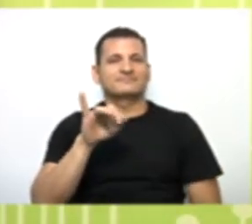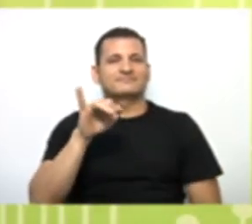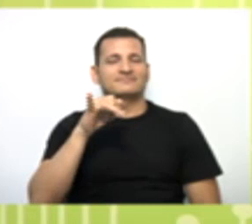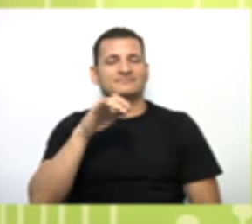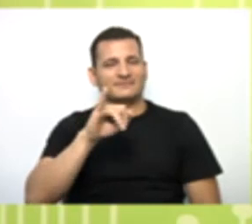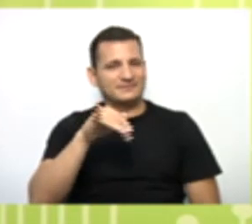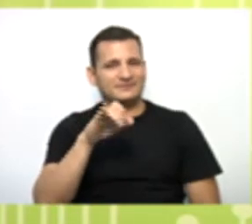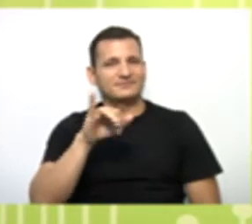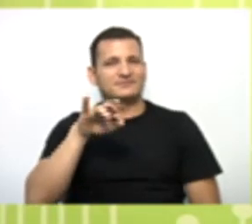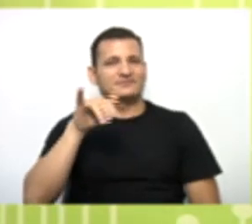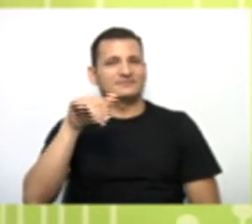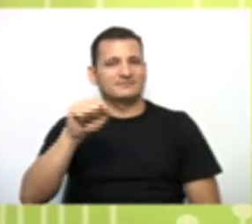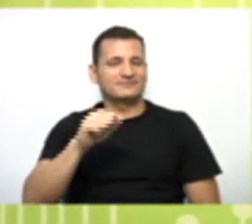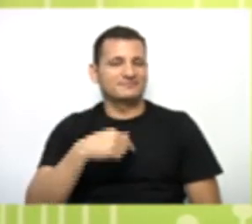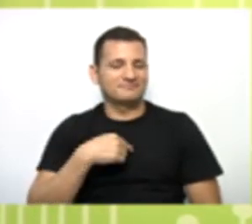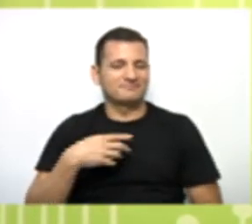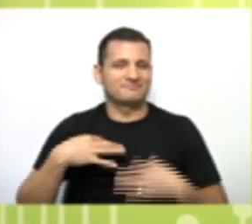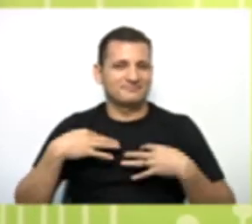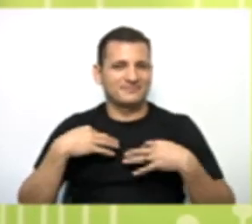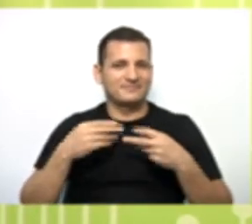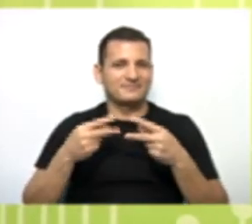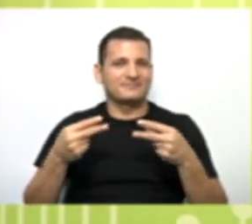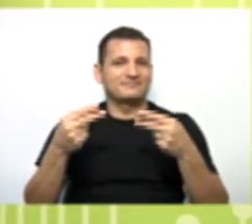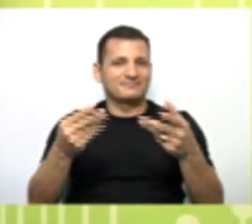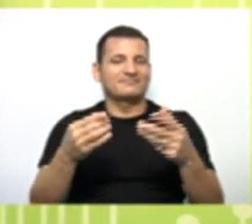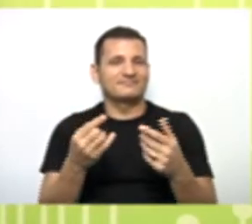gostar de rock, vou mandar uma camisa para você aí.